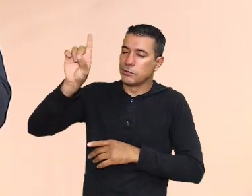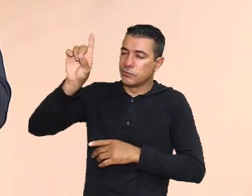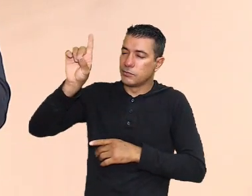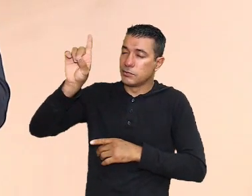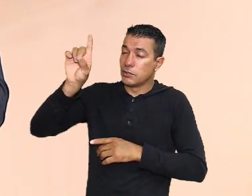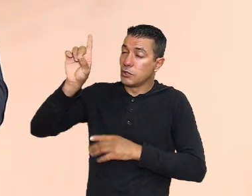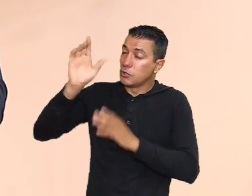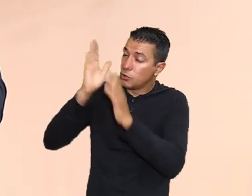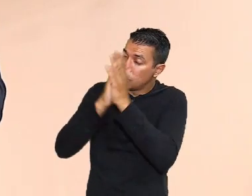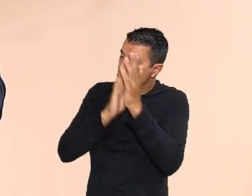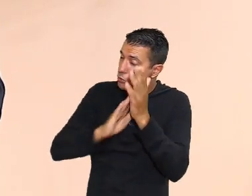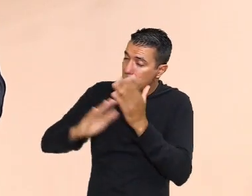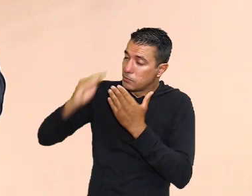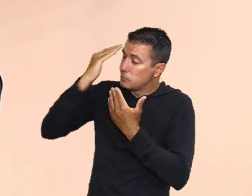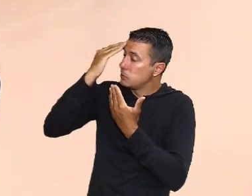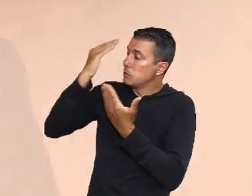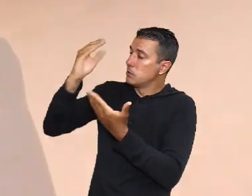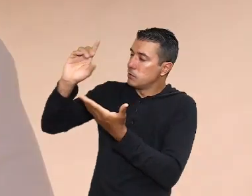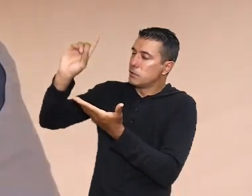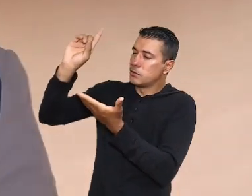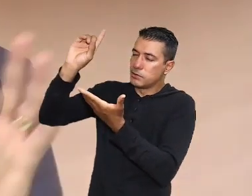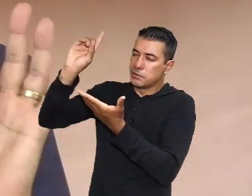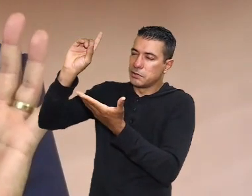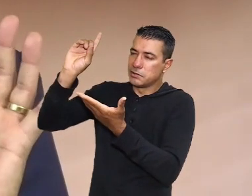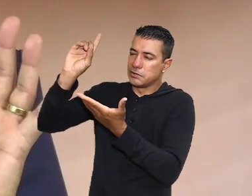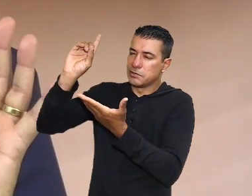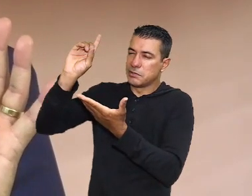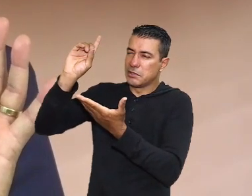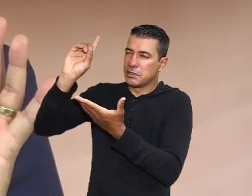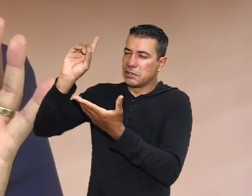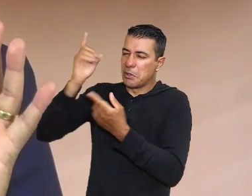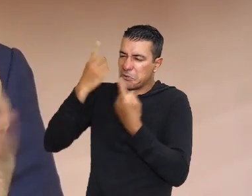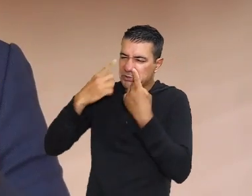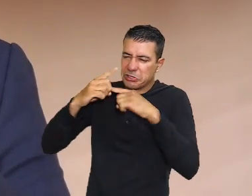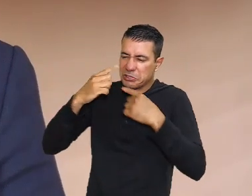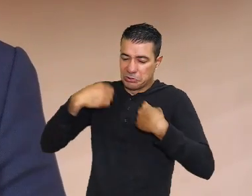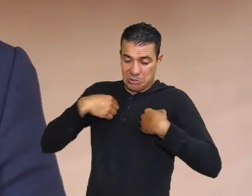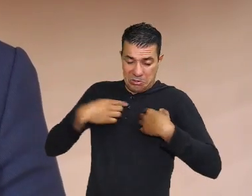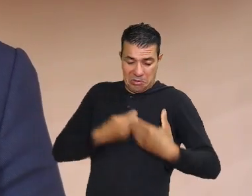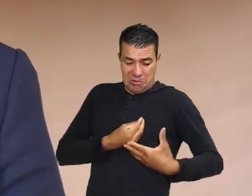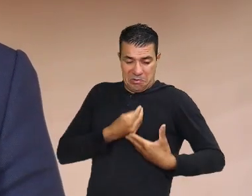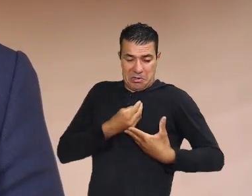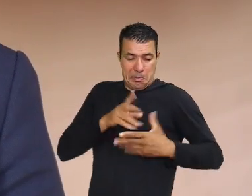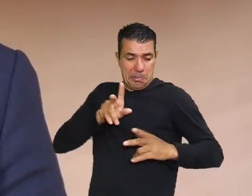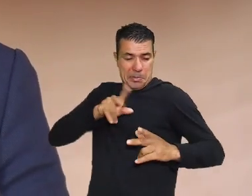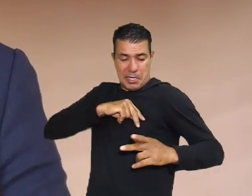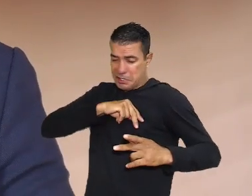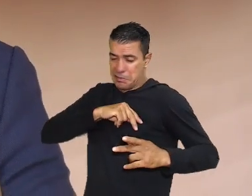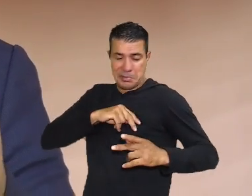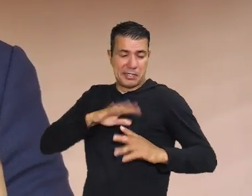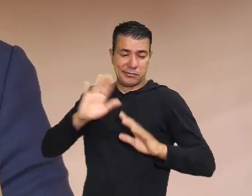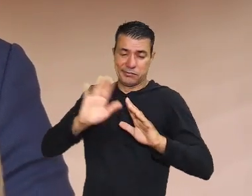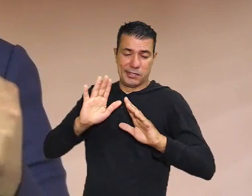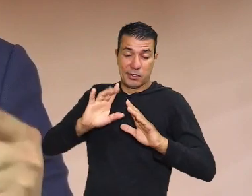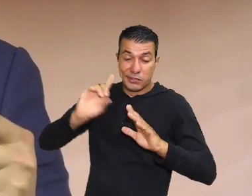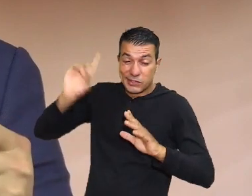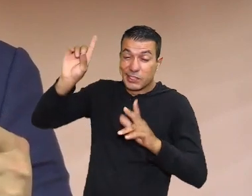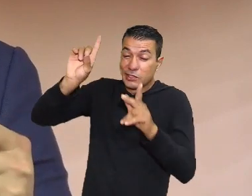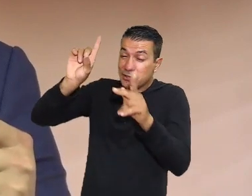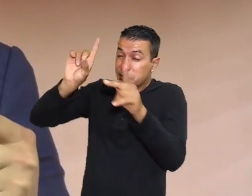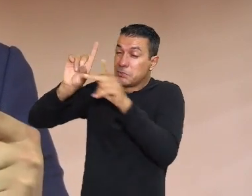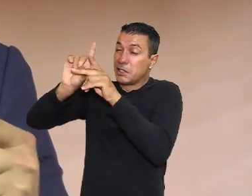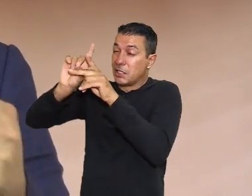louvamos e agradecemos. Não somos dignos de nada disso, mas confiantes em que o Senhor nos dá o